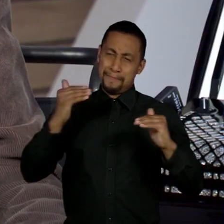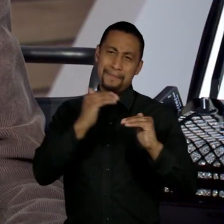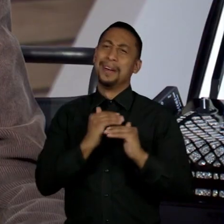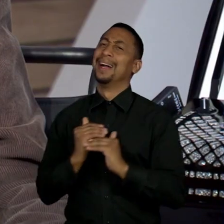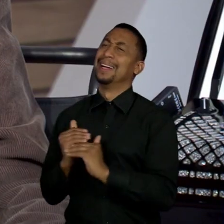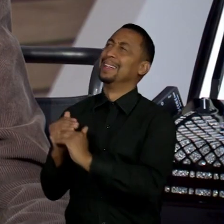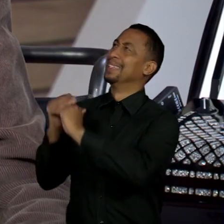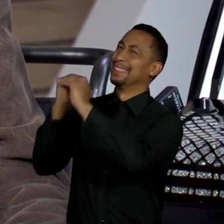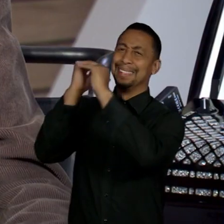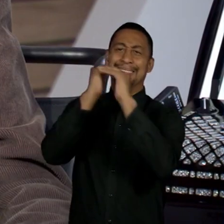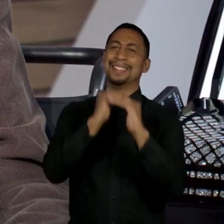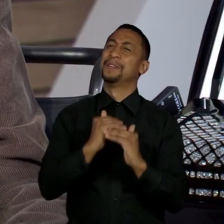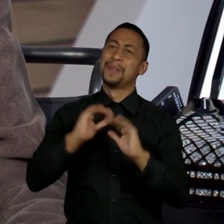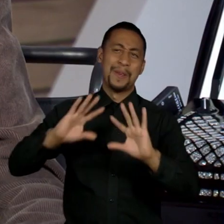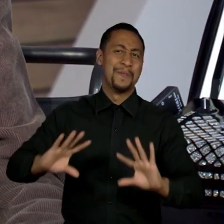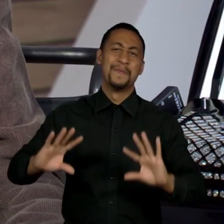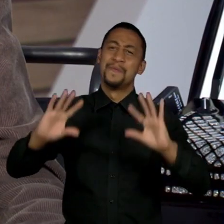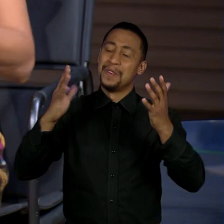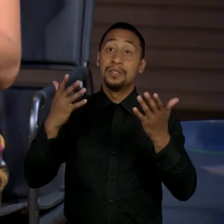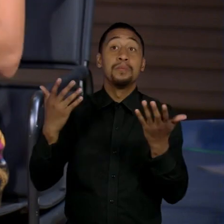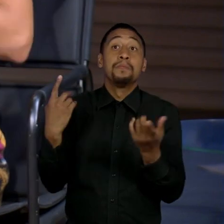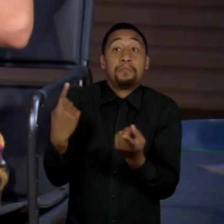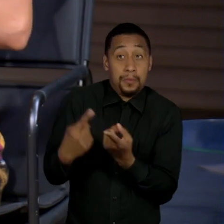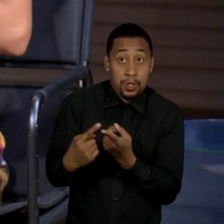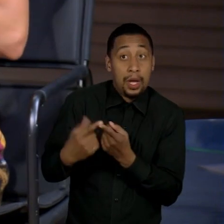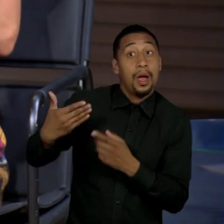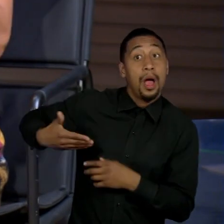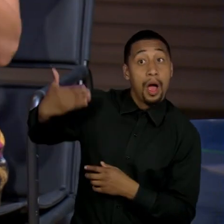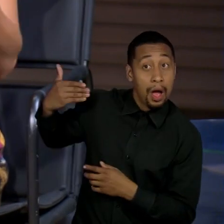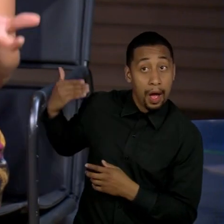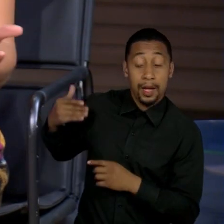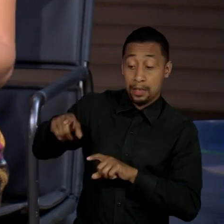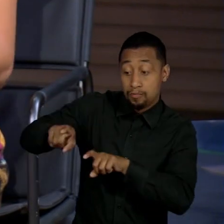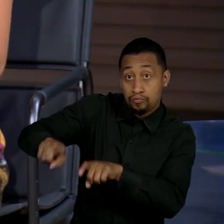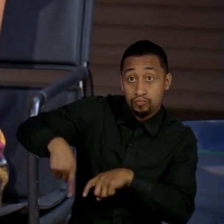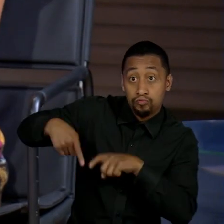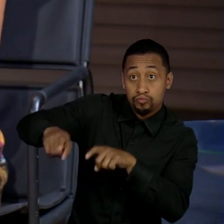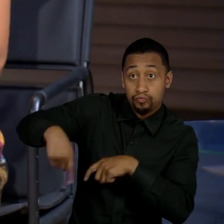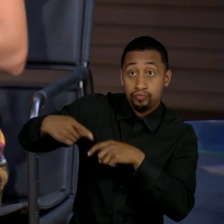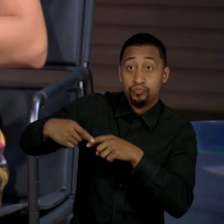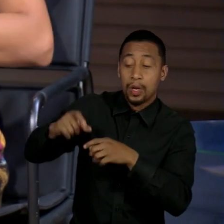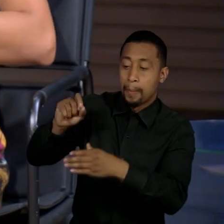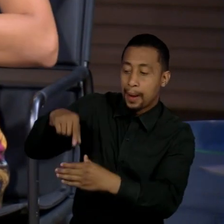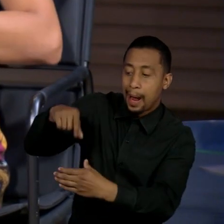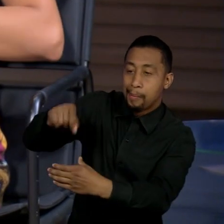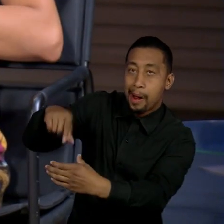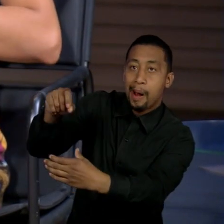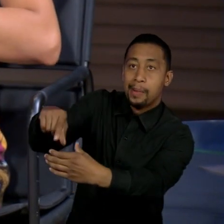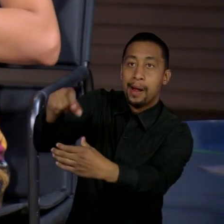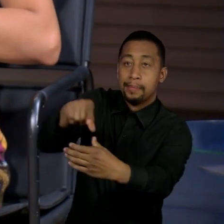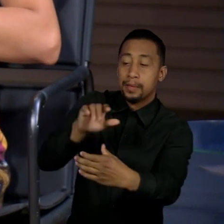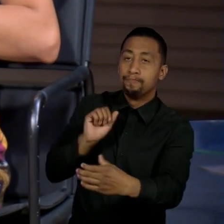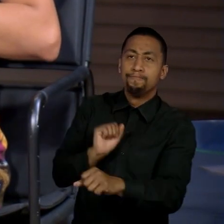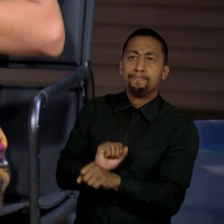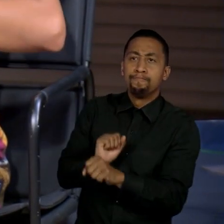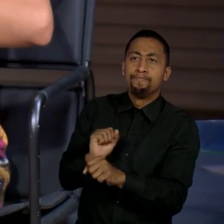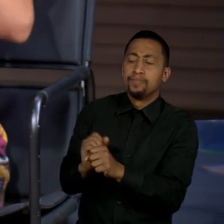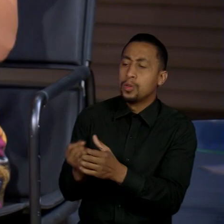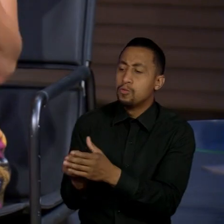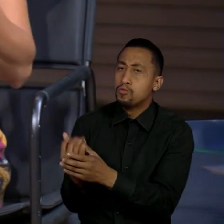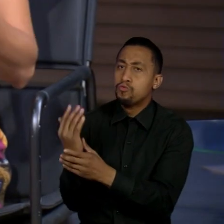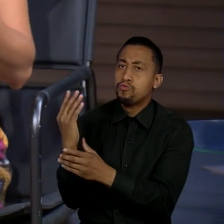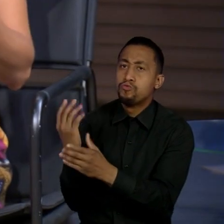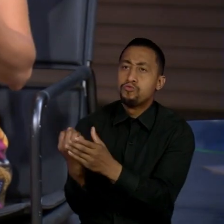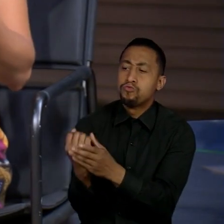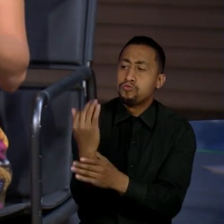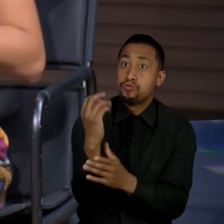mundo na festa. Porque é o momento de celebrar a colheita, né? Originalmente seria o momento de celebrar a colheita, então é o momento de